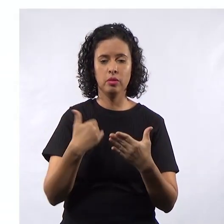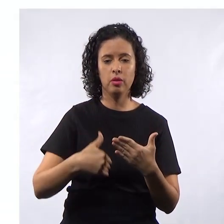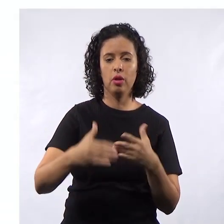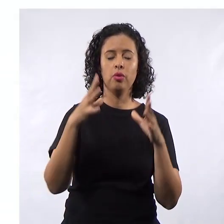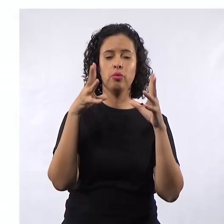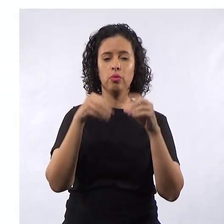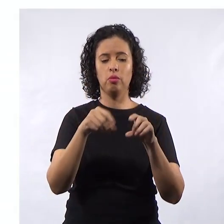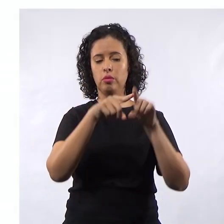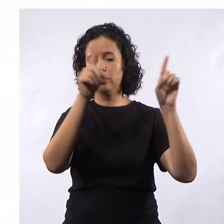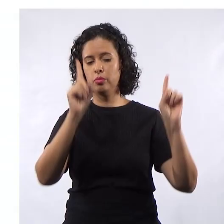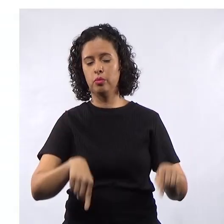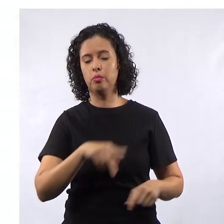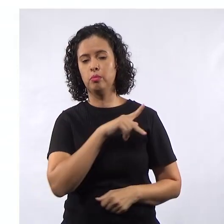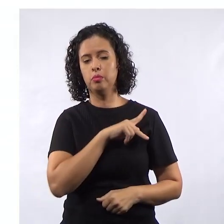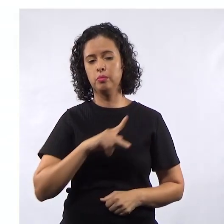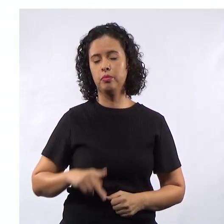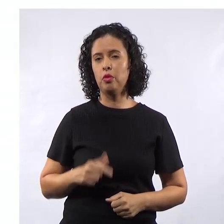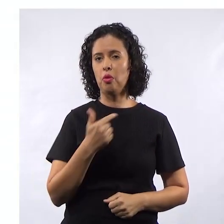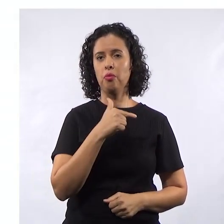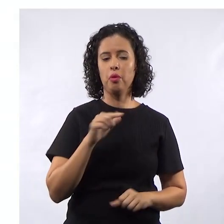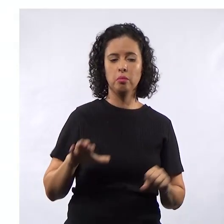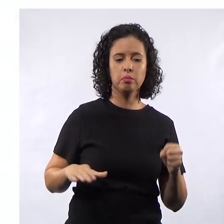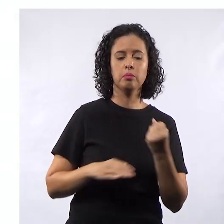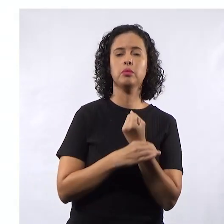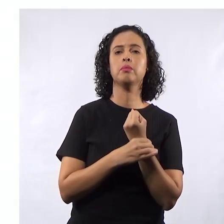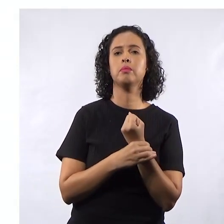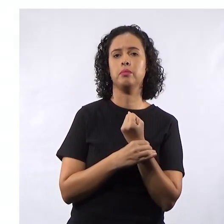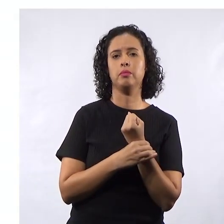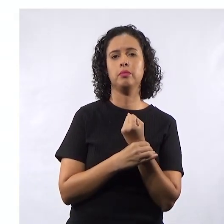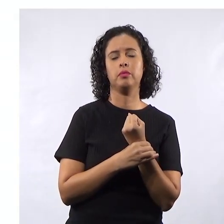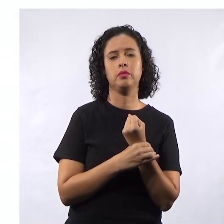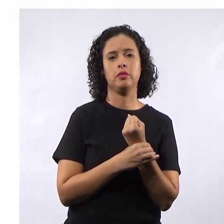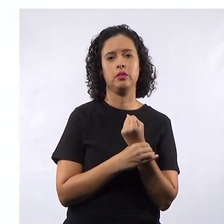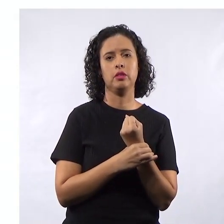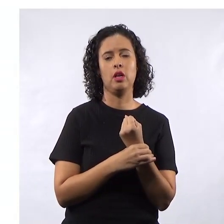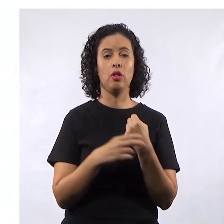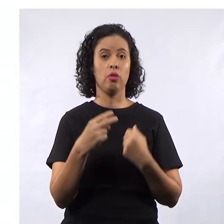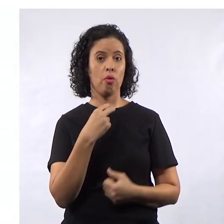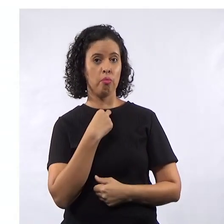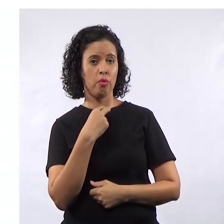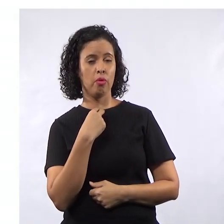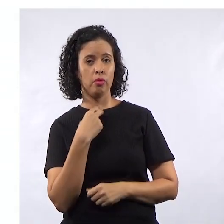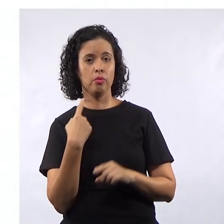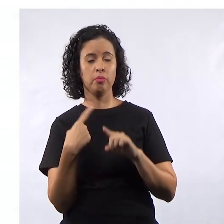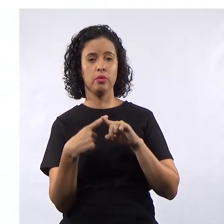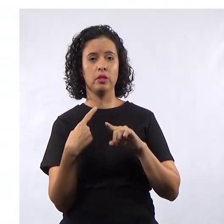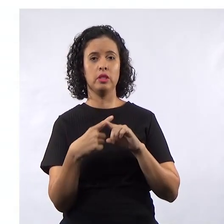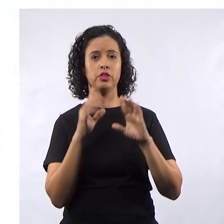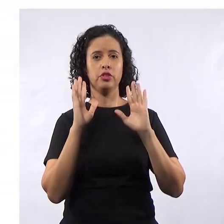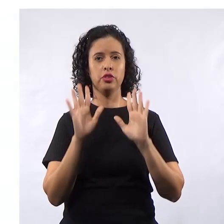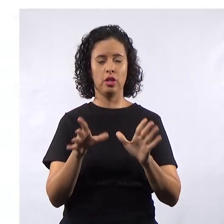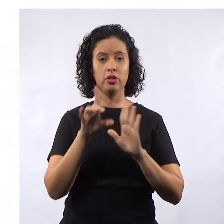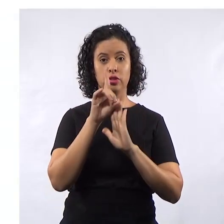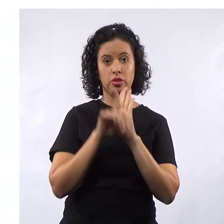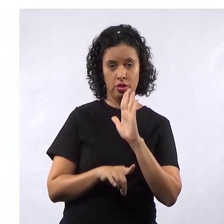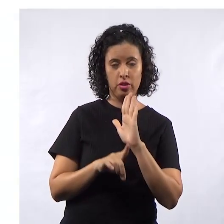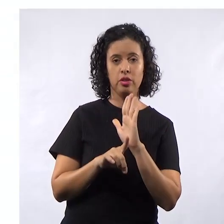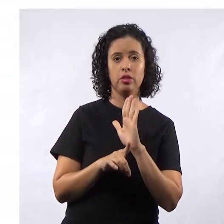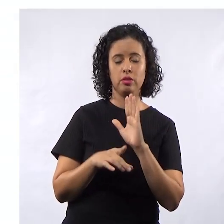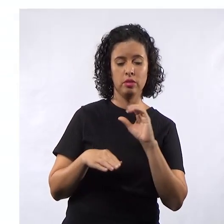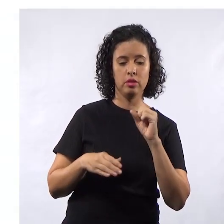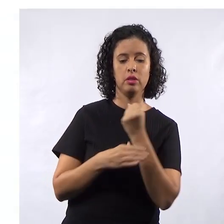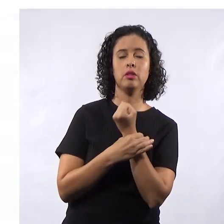agora todos os servidores públicos não têm mais estabilidade. Não vai poder fazer isso, por quê? Porque quem já tem o direito adquirido